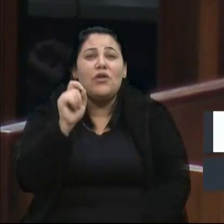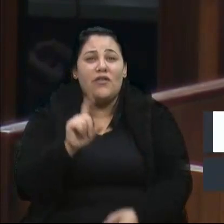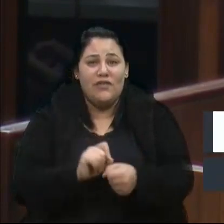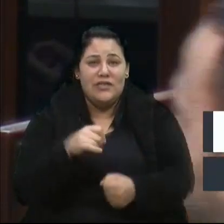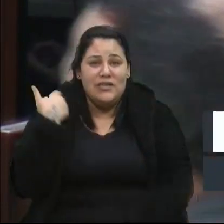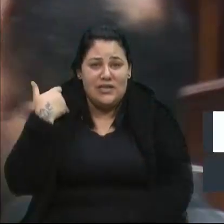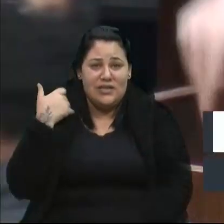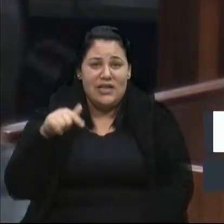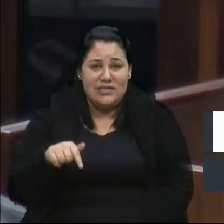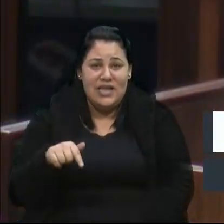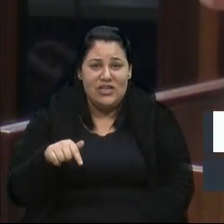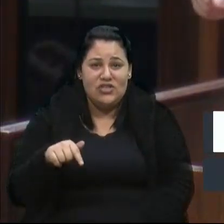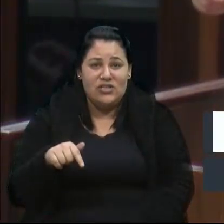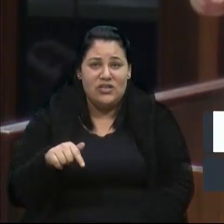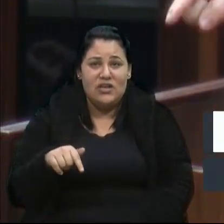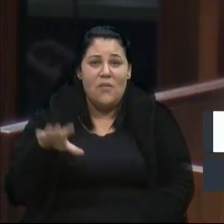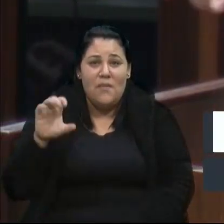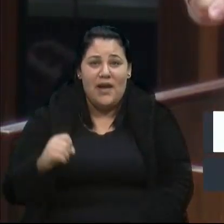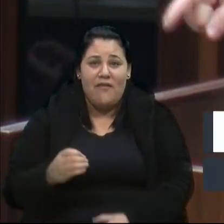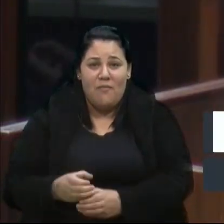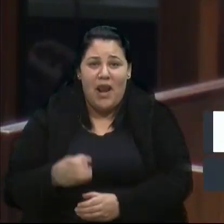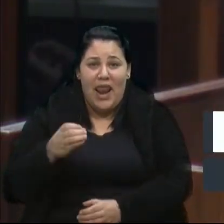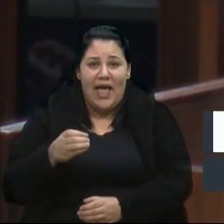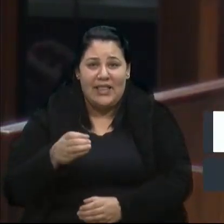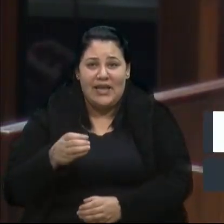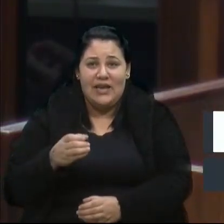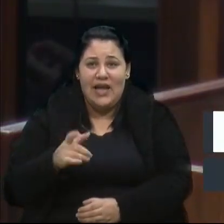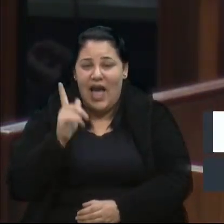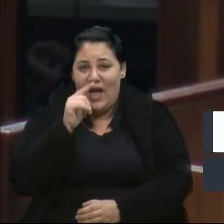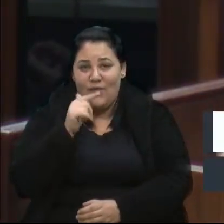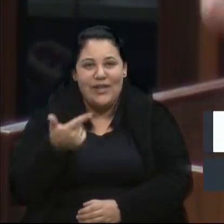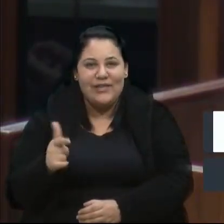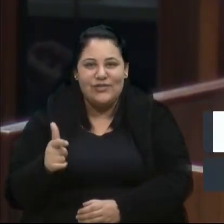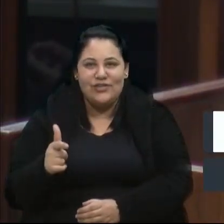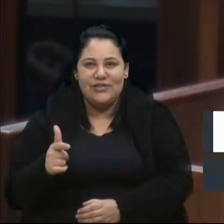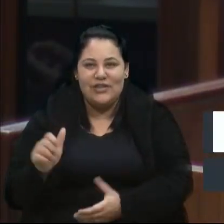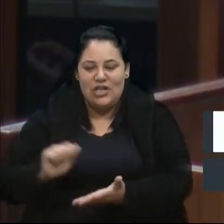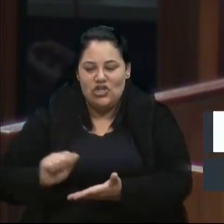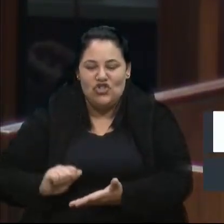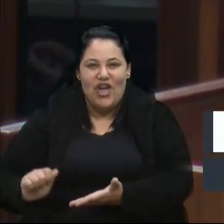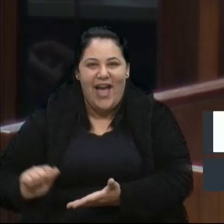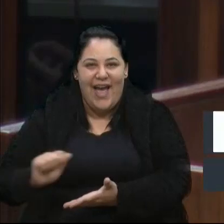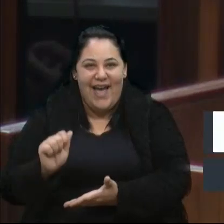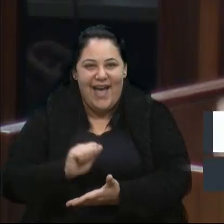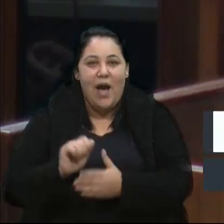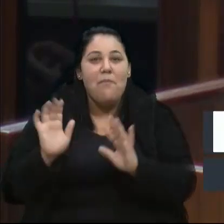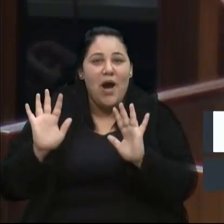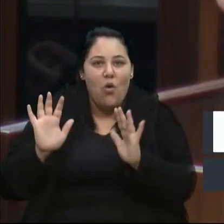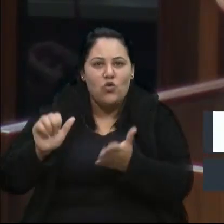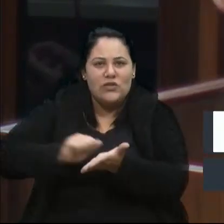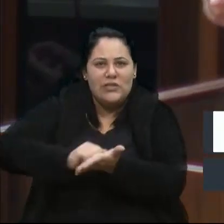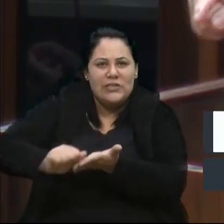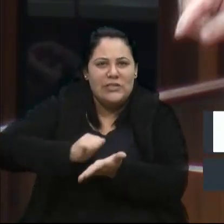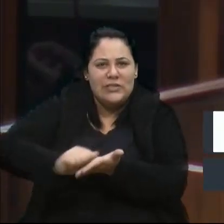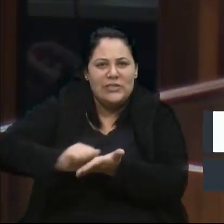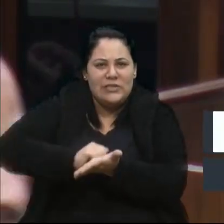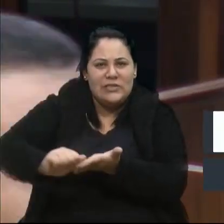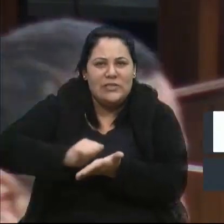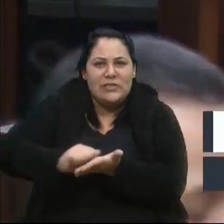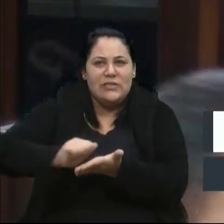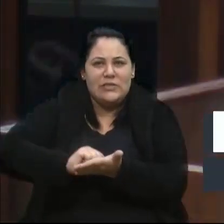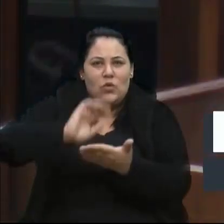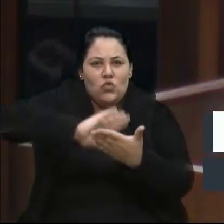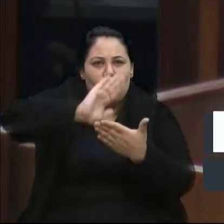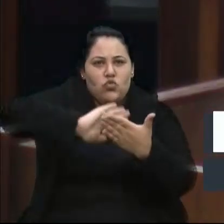idade, vereador Fantinel? Eu pegava uma lata de água, que naquele tempo não tinha lixadeira, e uma lixa de mão, e eu lixava